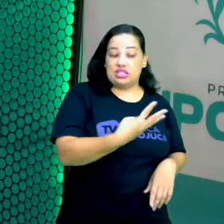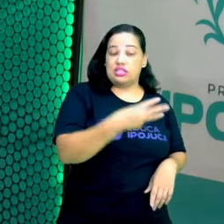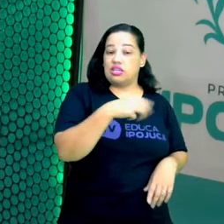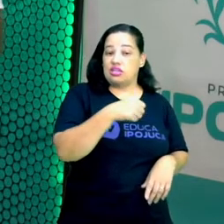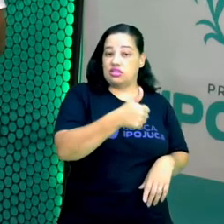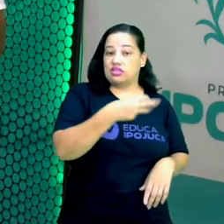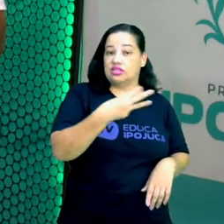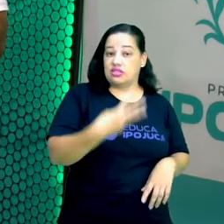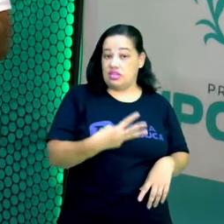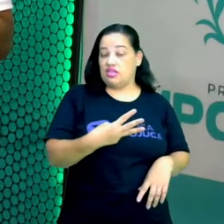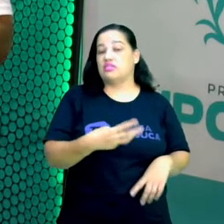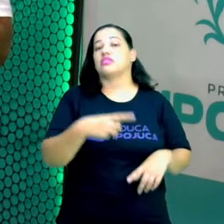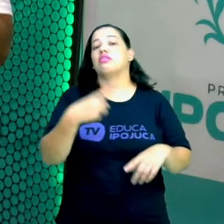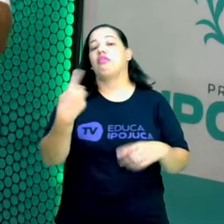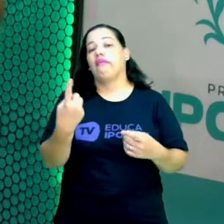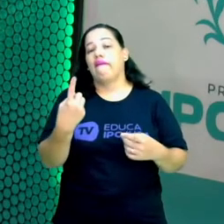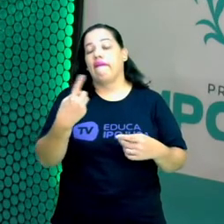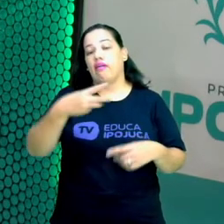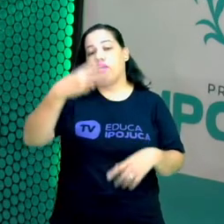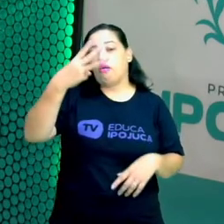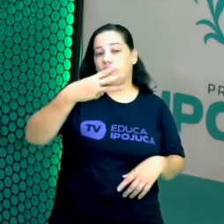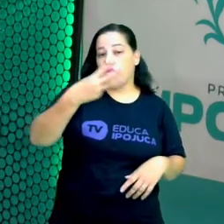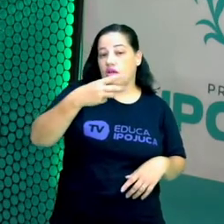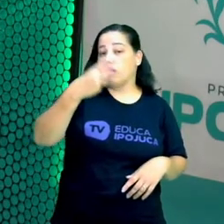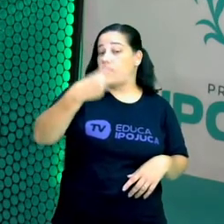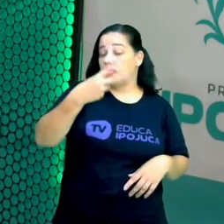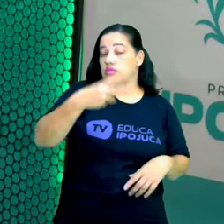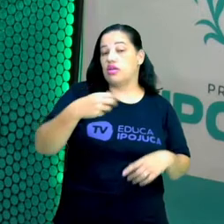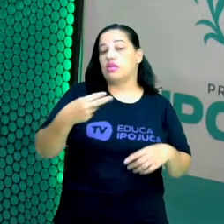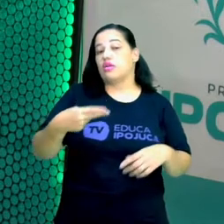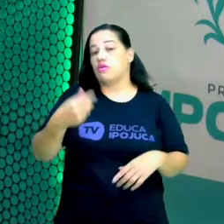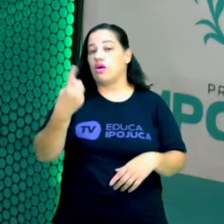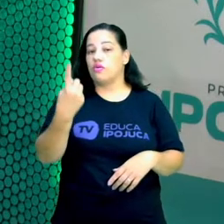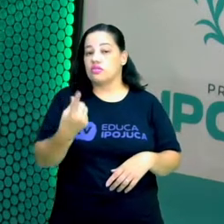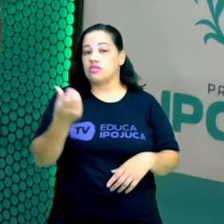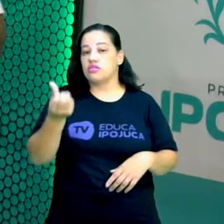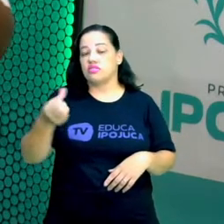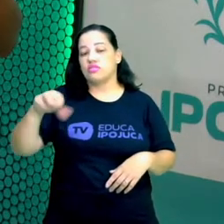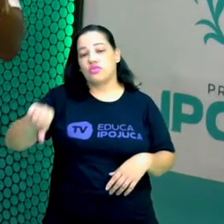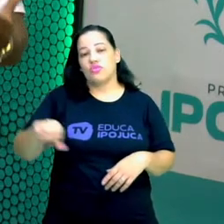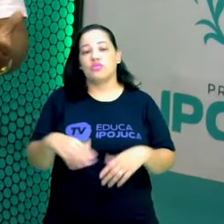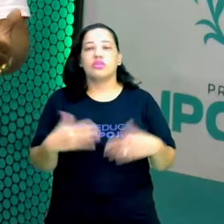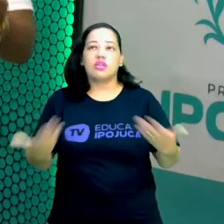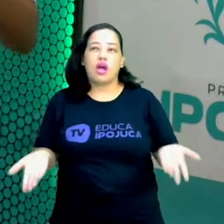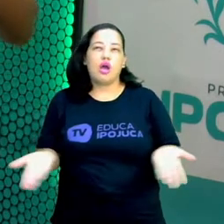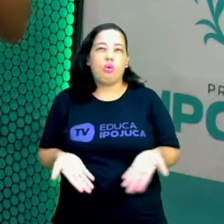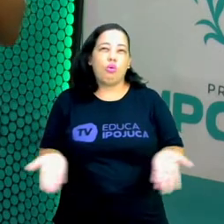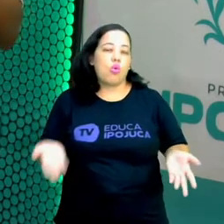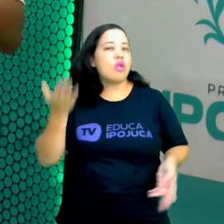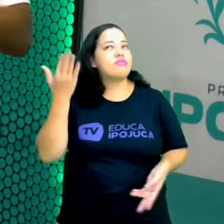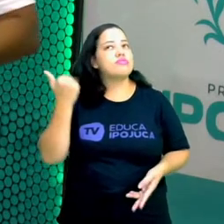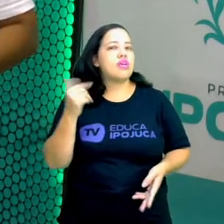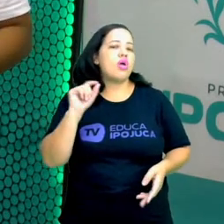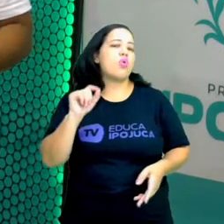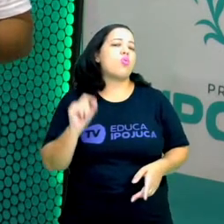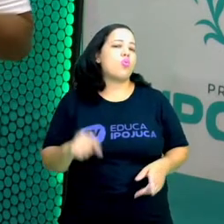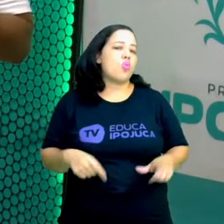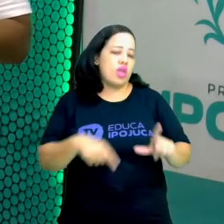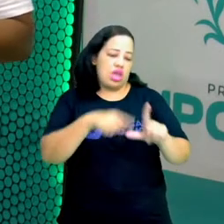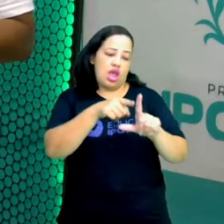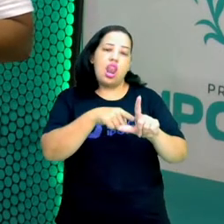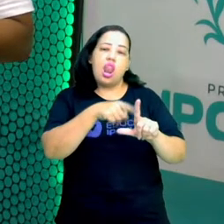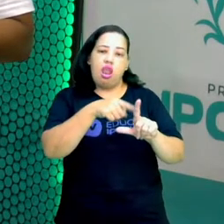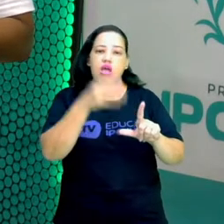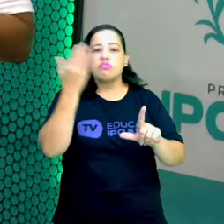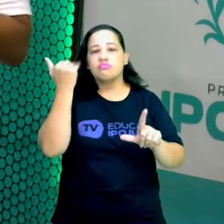169. Então, agora eu consegui descobrir a medida dos comprimentos dos lados desse terreno,